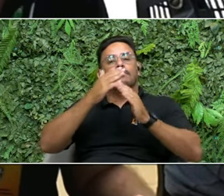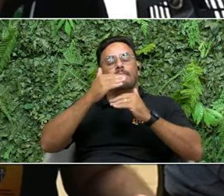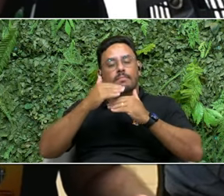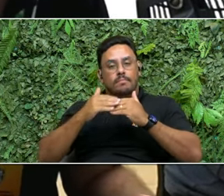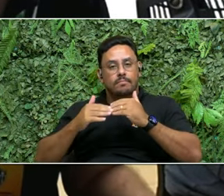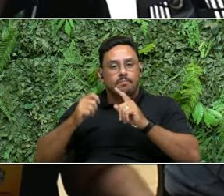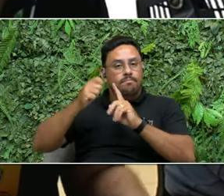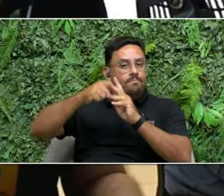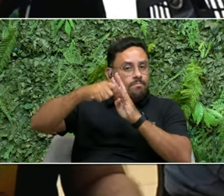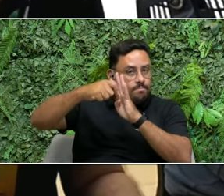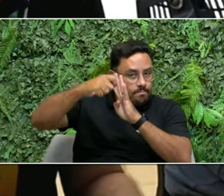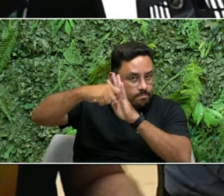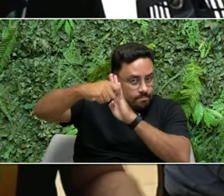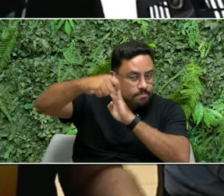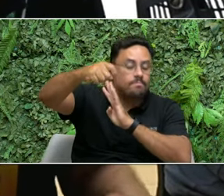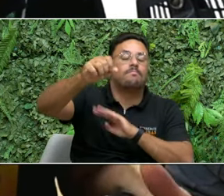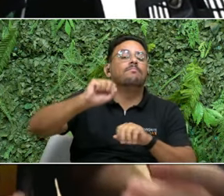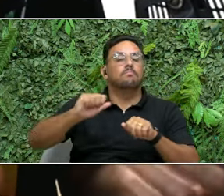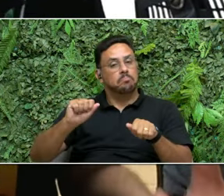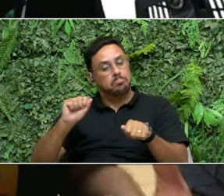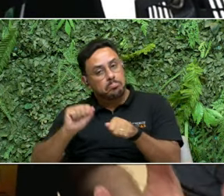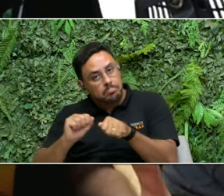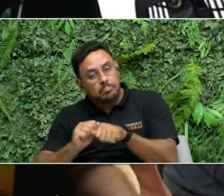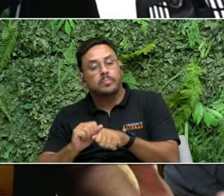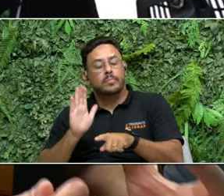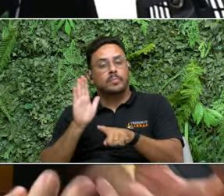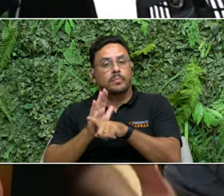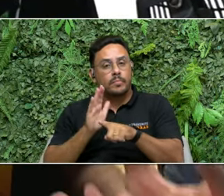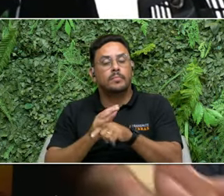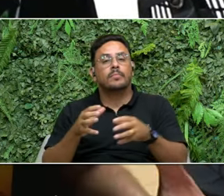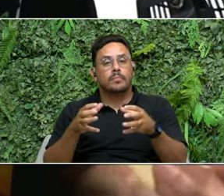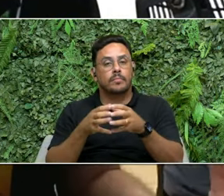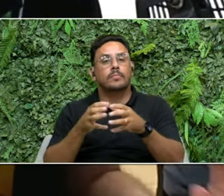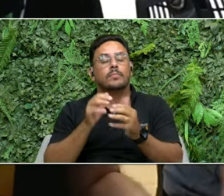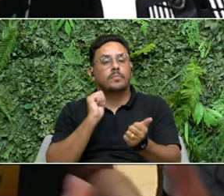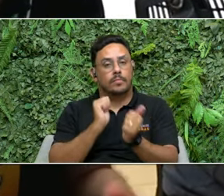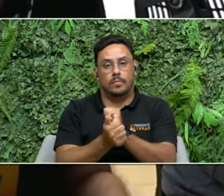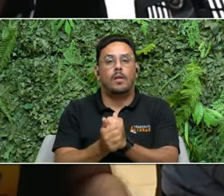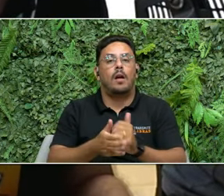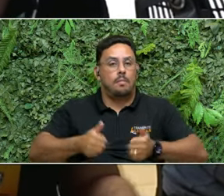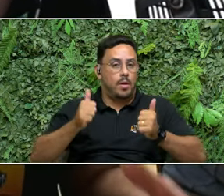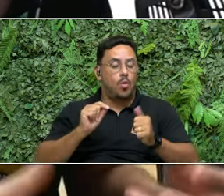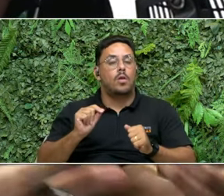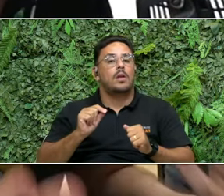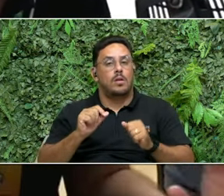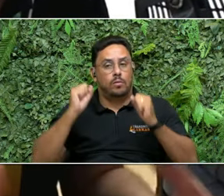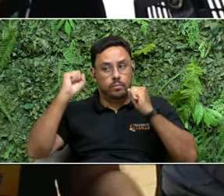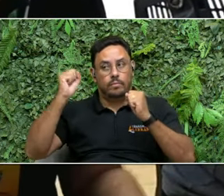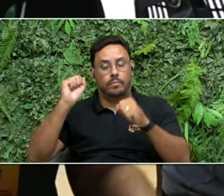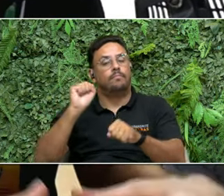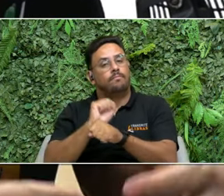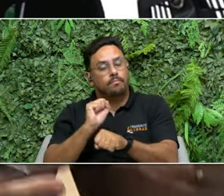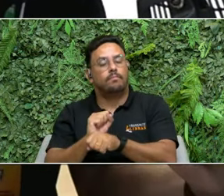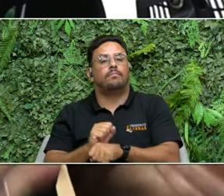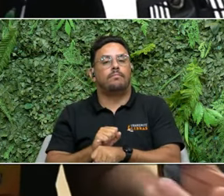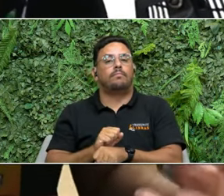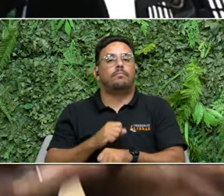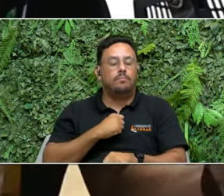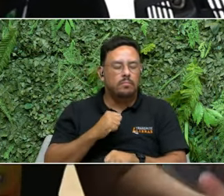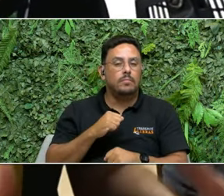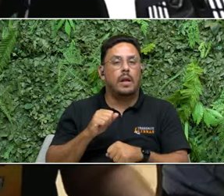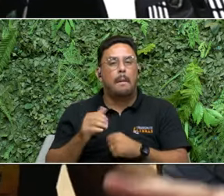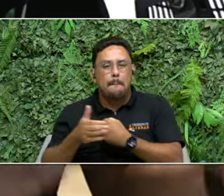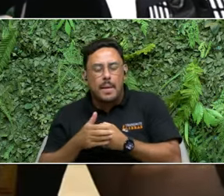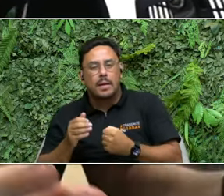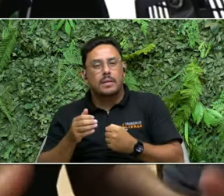milito tende a fazer com que esse time jogue muito perto daquilo que o torcedor espera propositivo time que marca